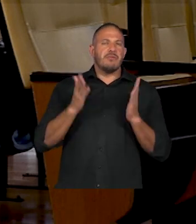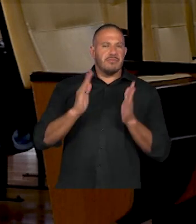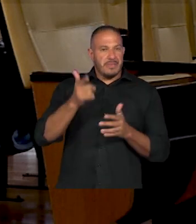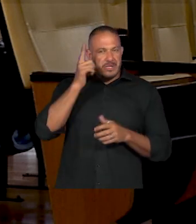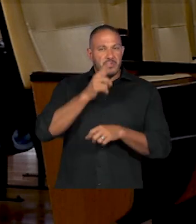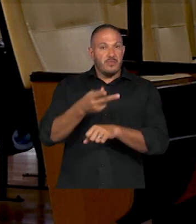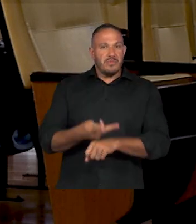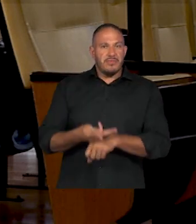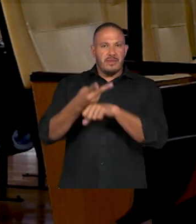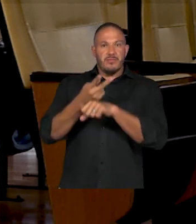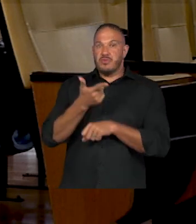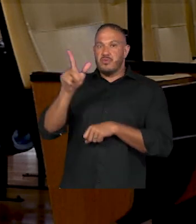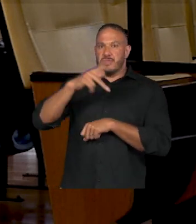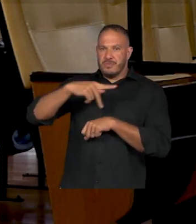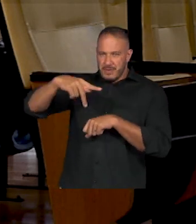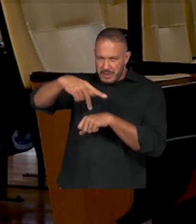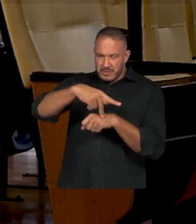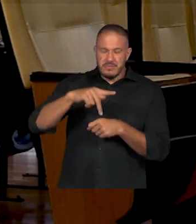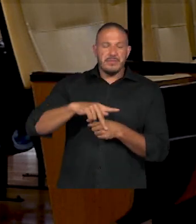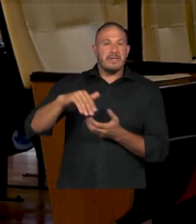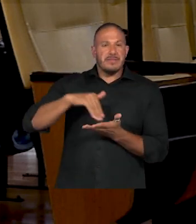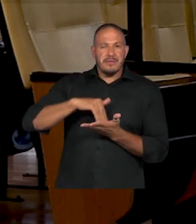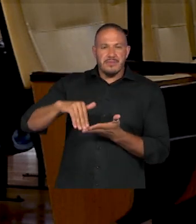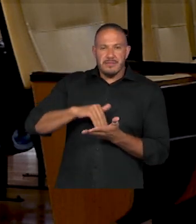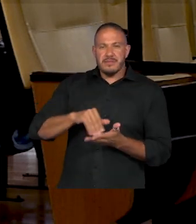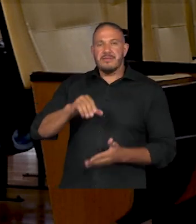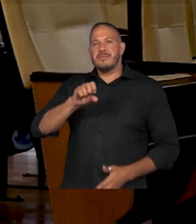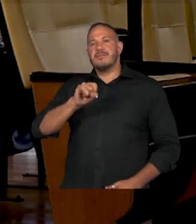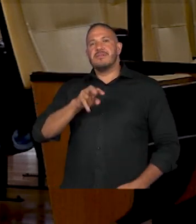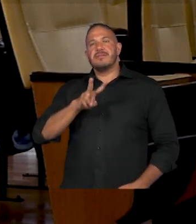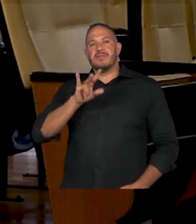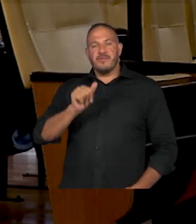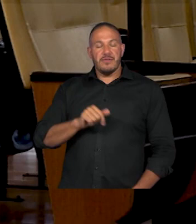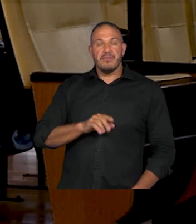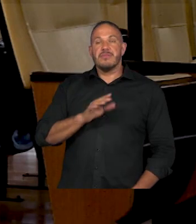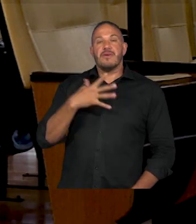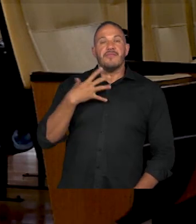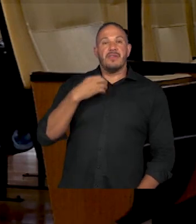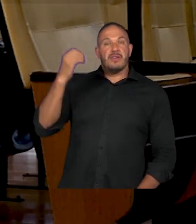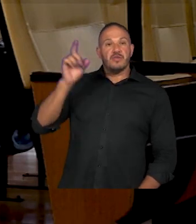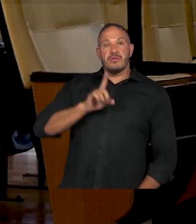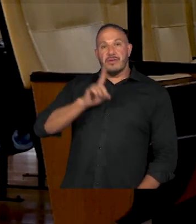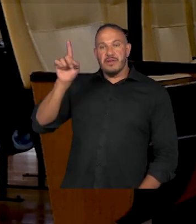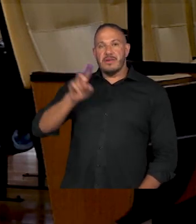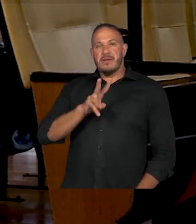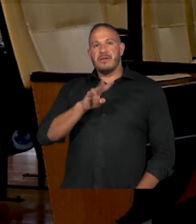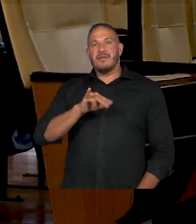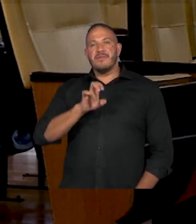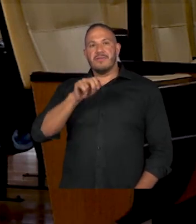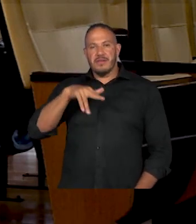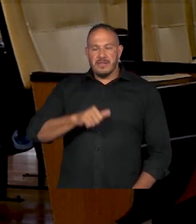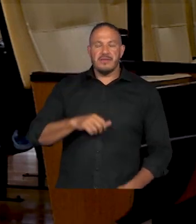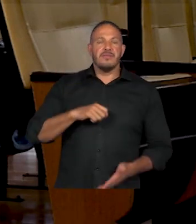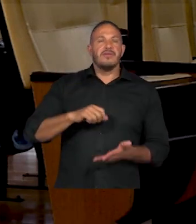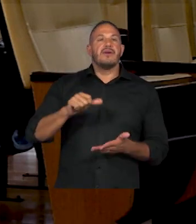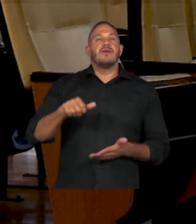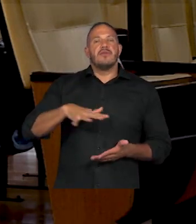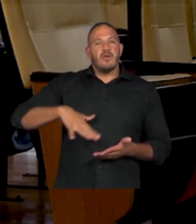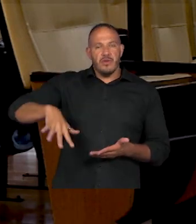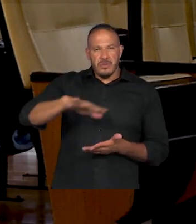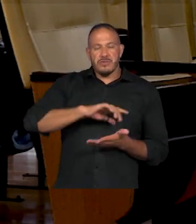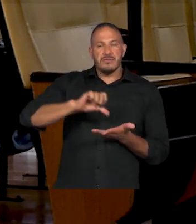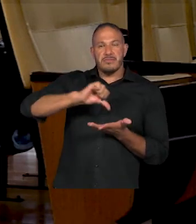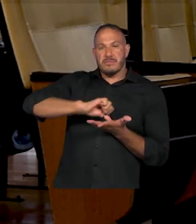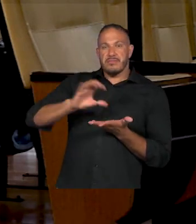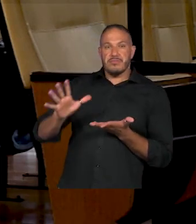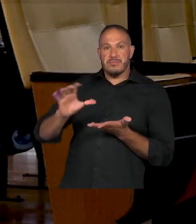prêmio internacional. A secretária Silvia viajou para Viena para receber esse prêmio. É a Central de Intermediações de